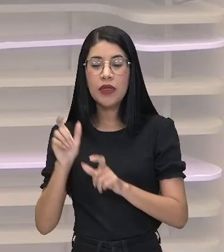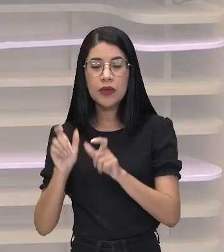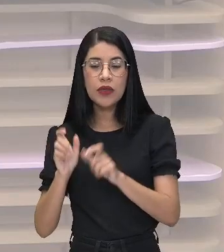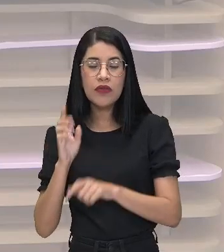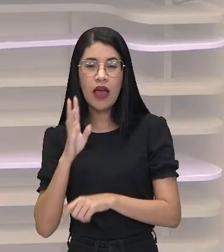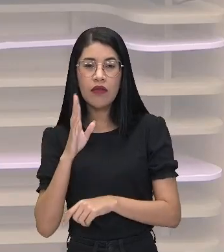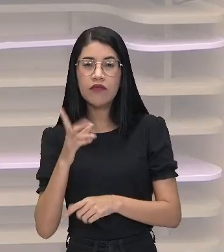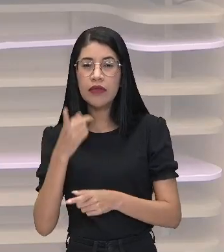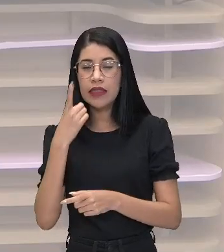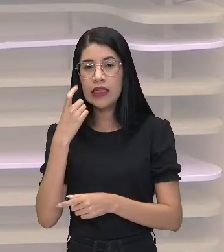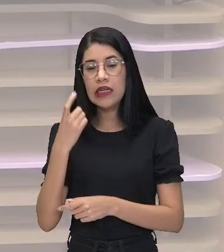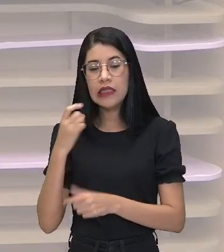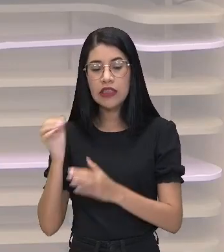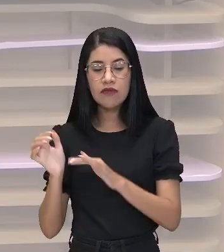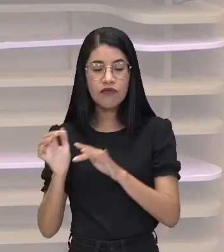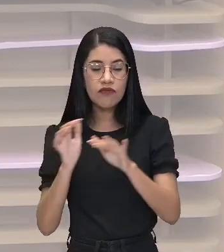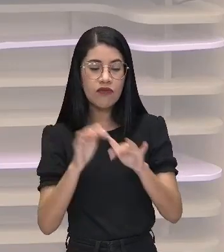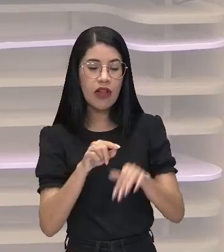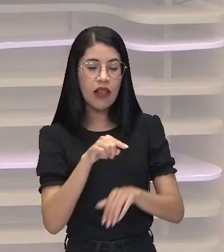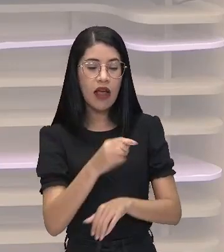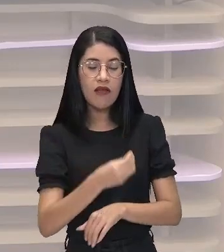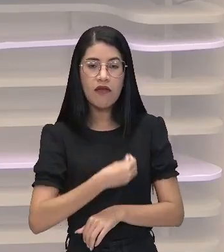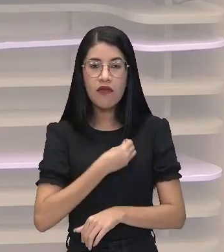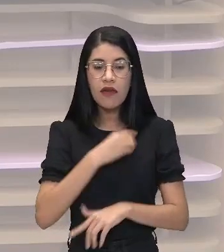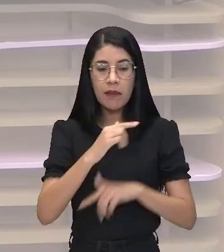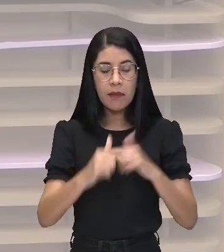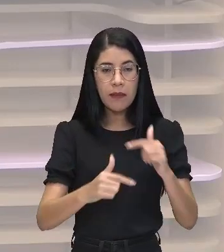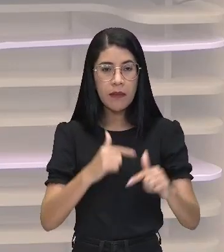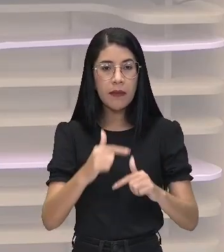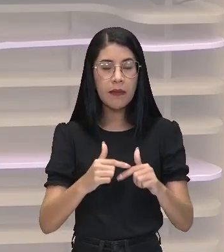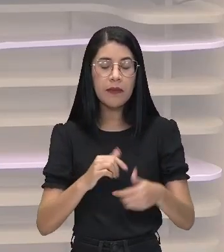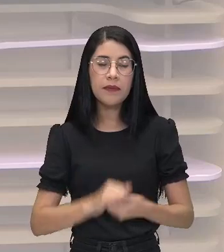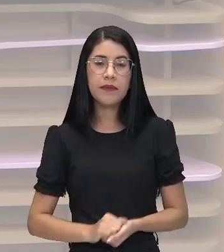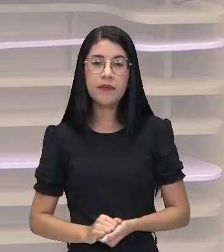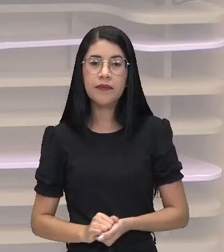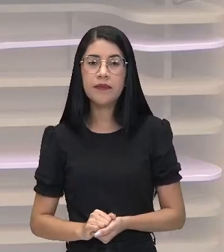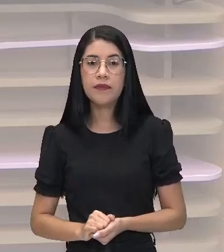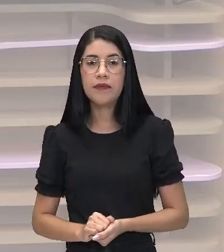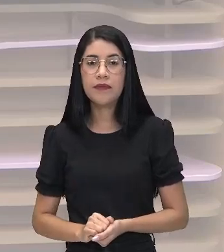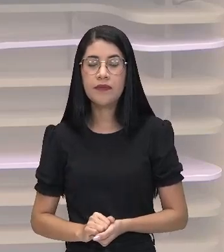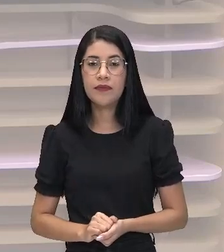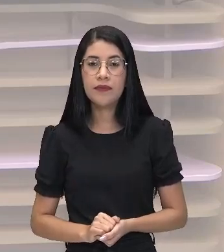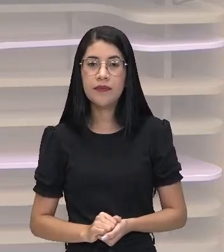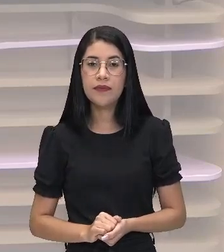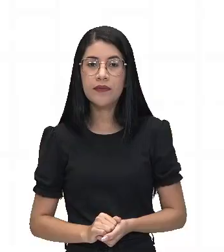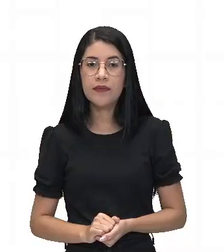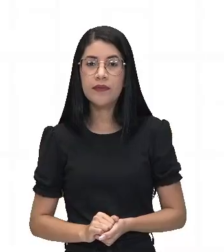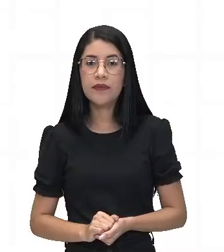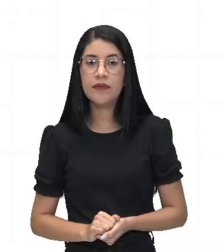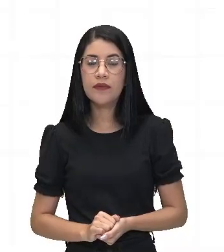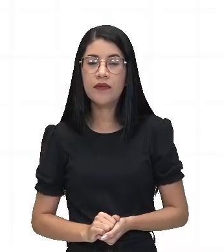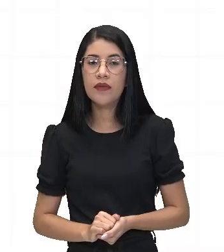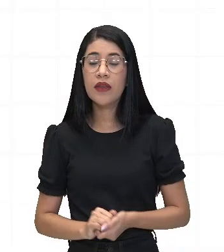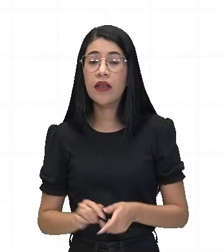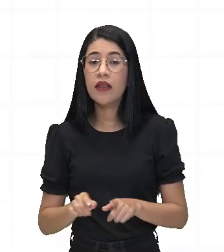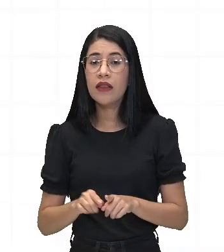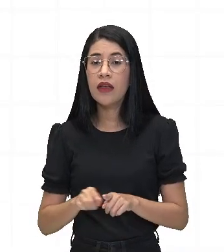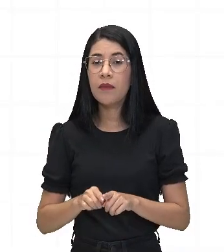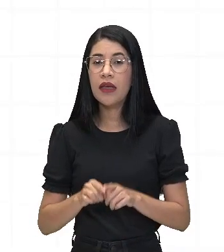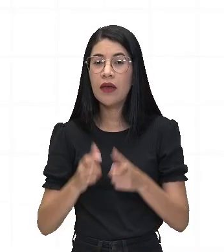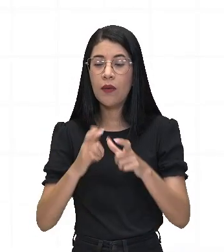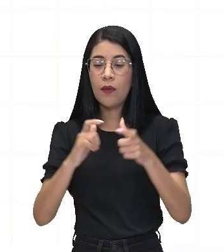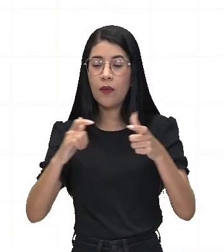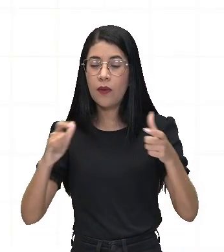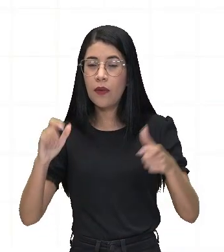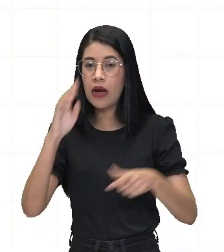certo? E aí a gente observa esse fluxo migratório no país. Temos também as principais áreas de